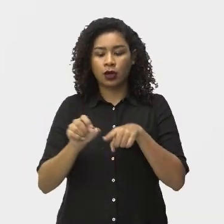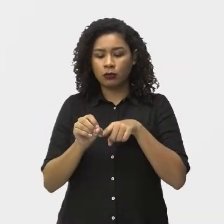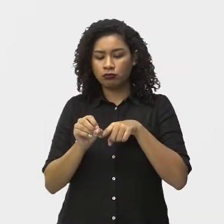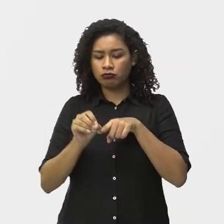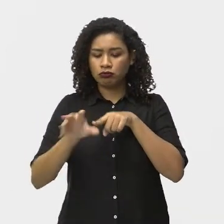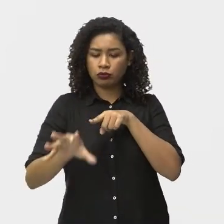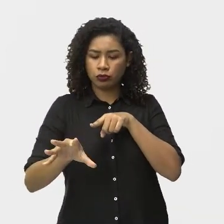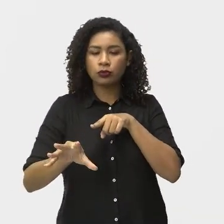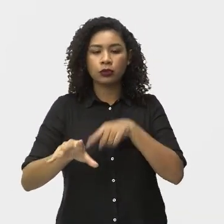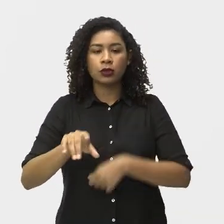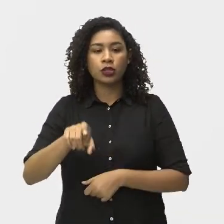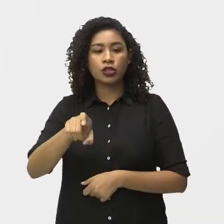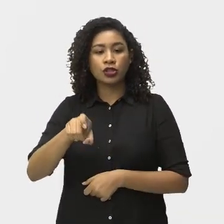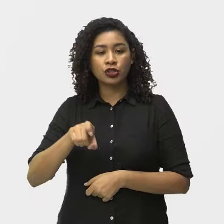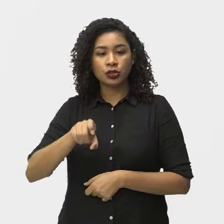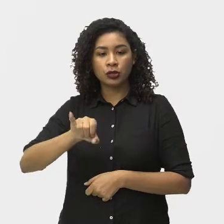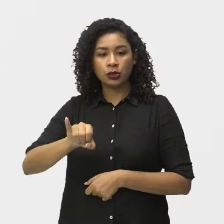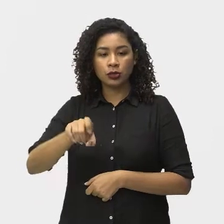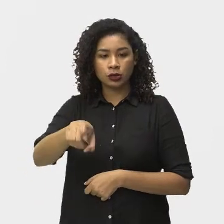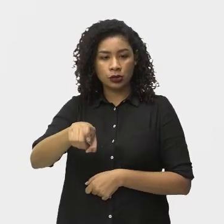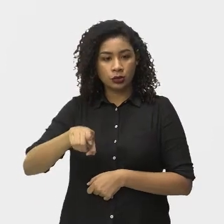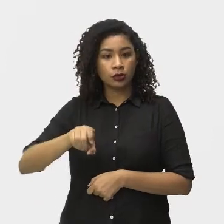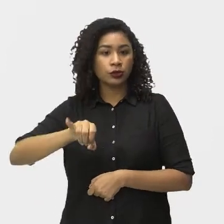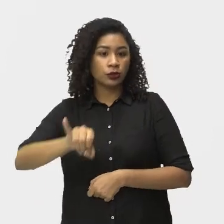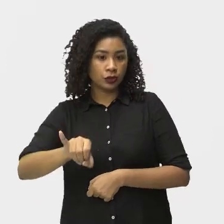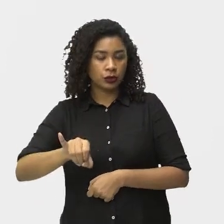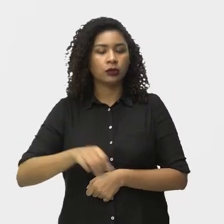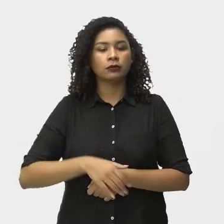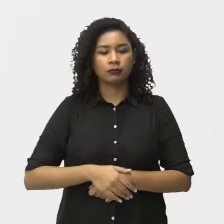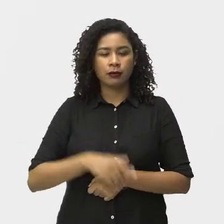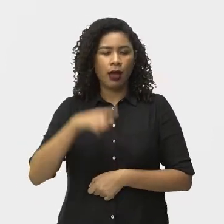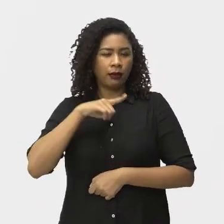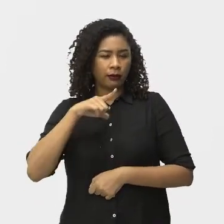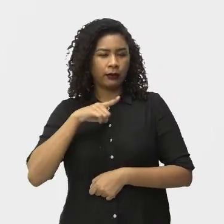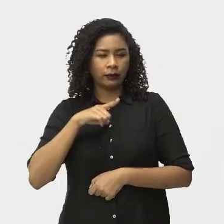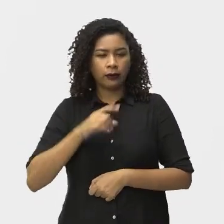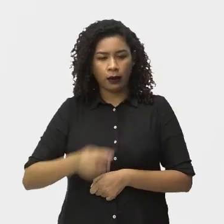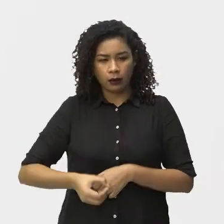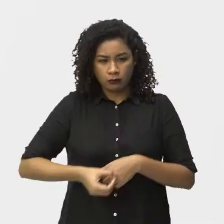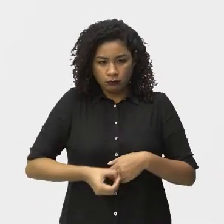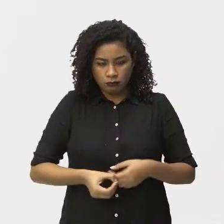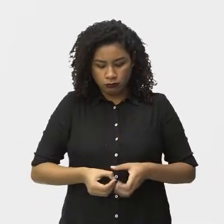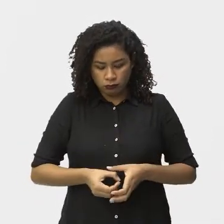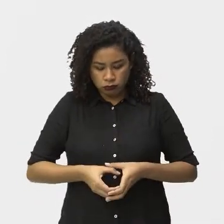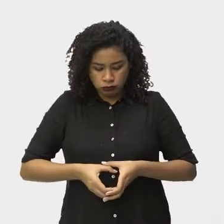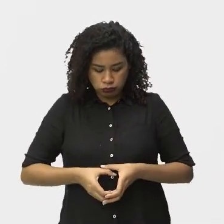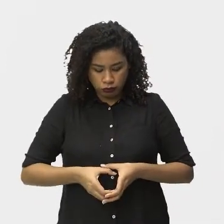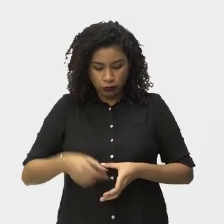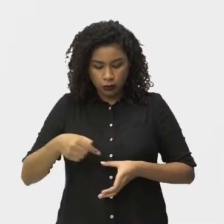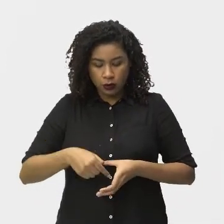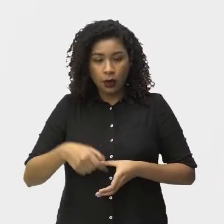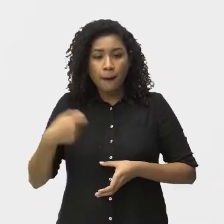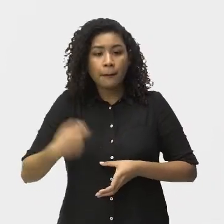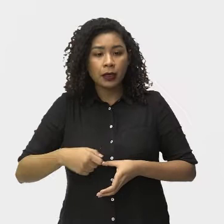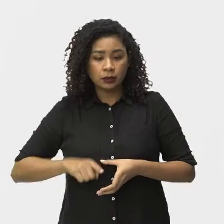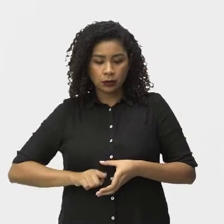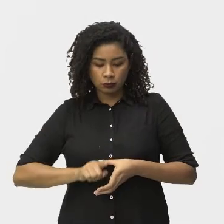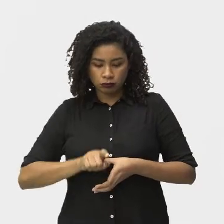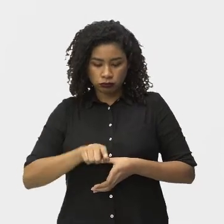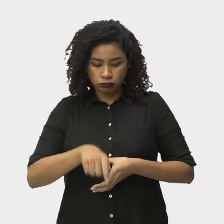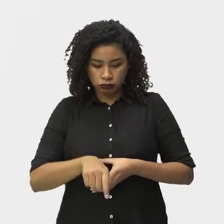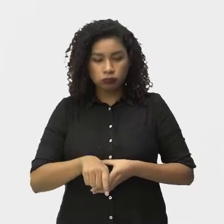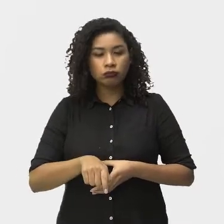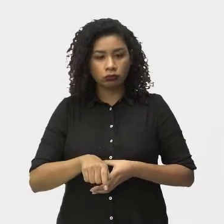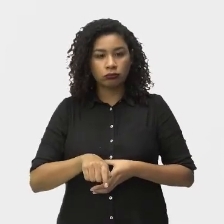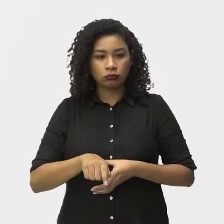ali a produção da urina, depois que ela é armazenada na bexiga, por exemplo, ela precisa ser eliminada pela uretra. E a uretra,